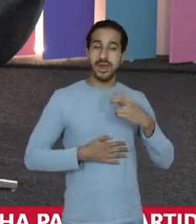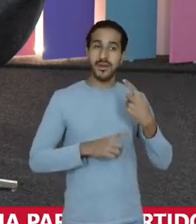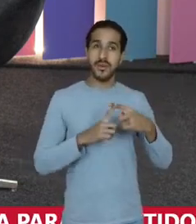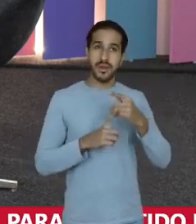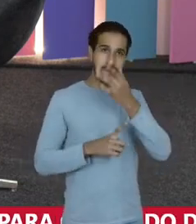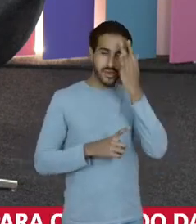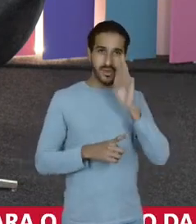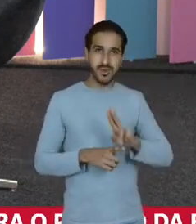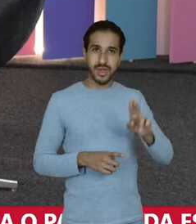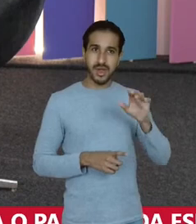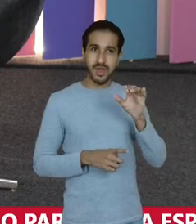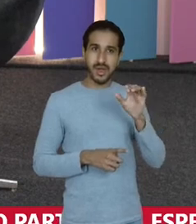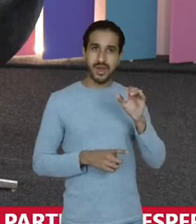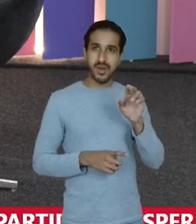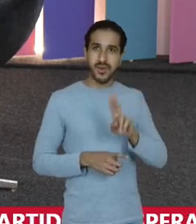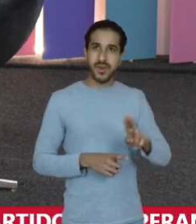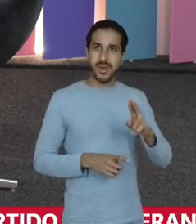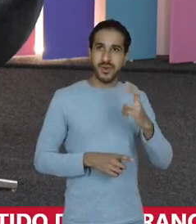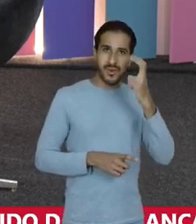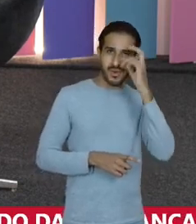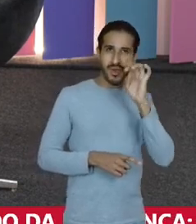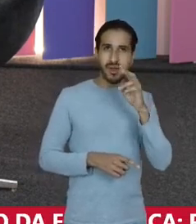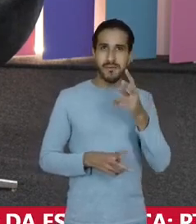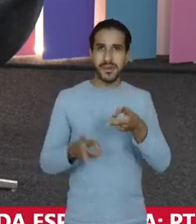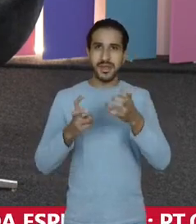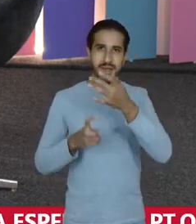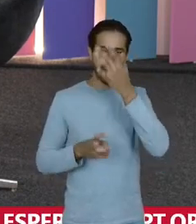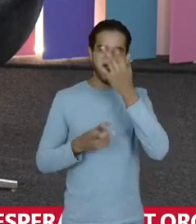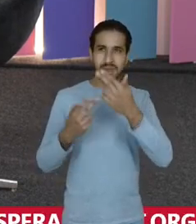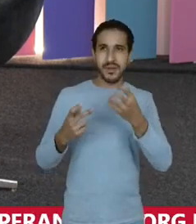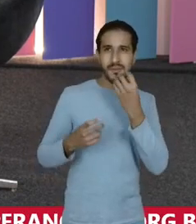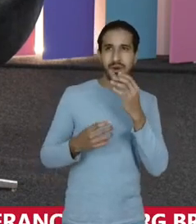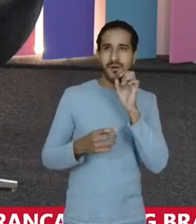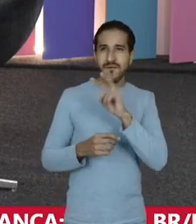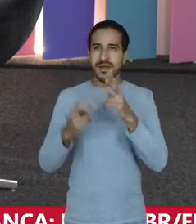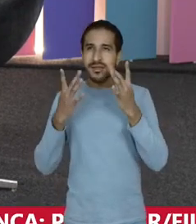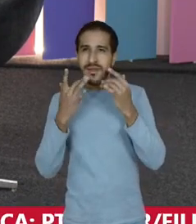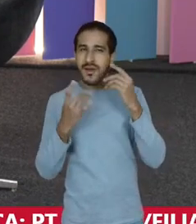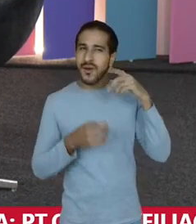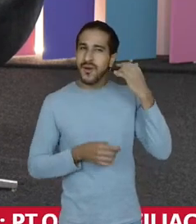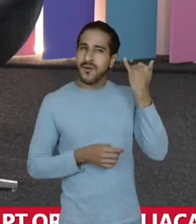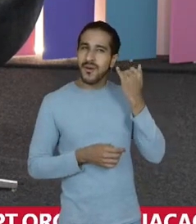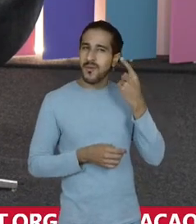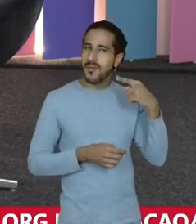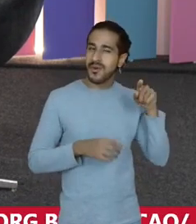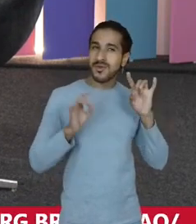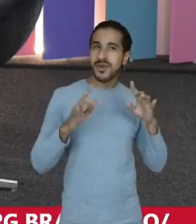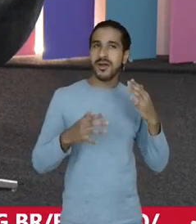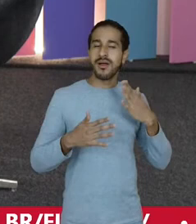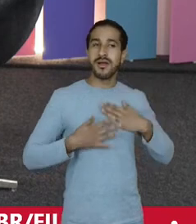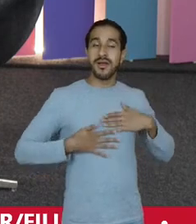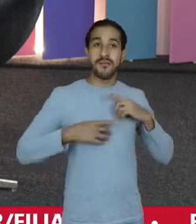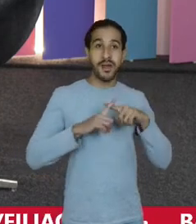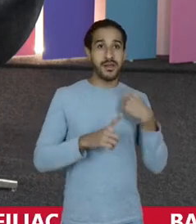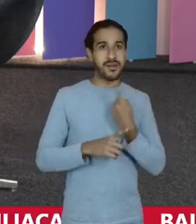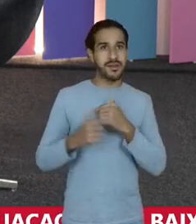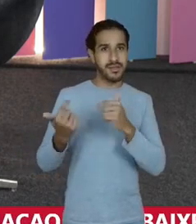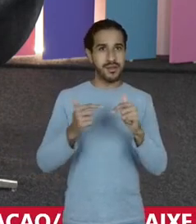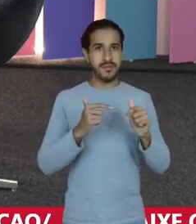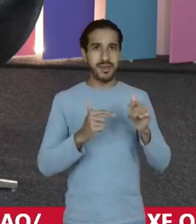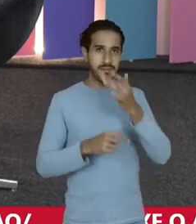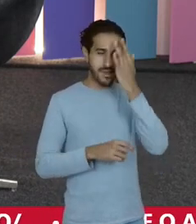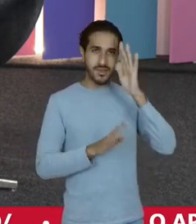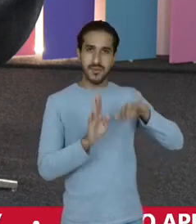quem consome cultura só vê a parte boa, né? Assiste, vê uma peça de teatro, ouvir uma música, é só lazer, mas gente está trabalhando